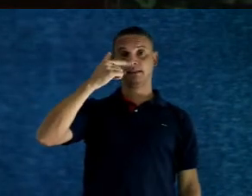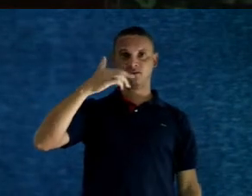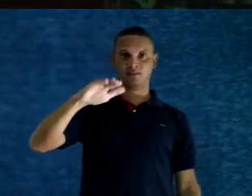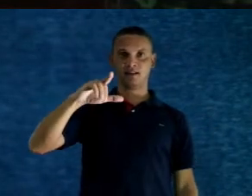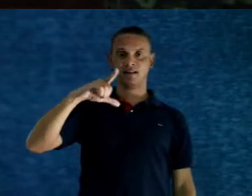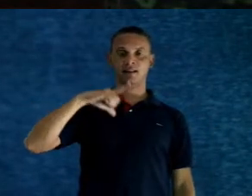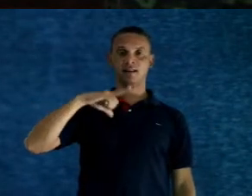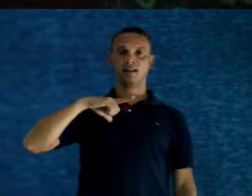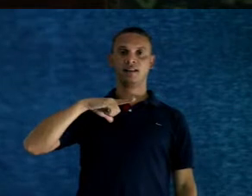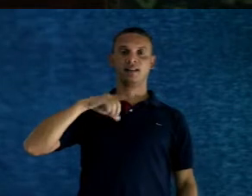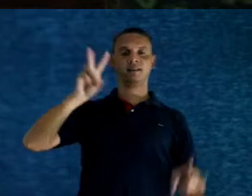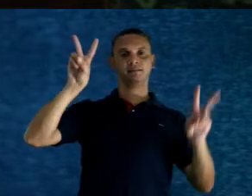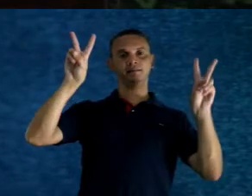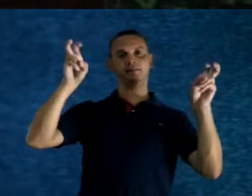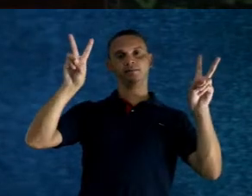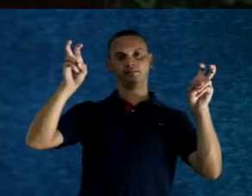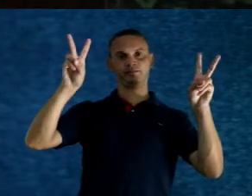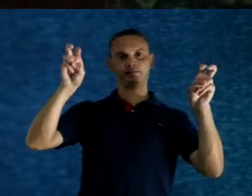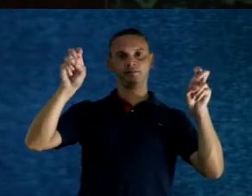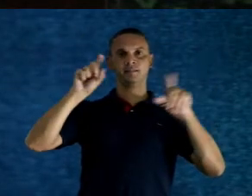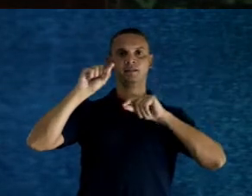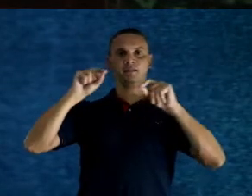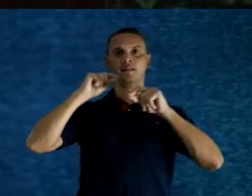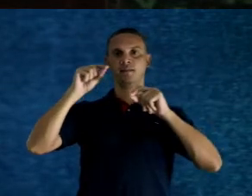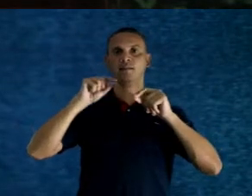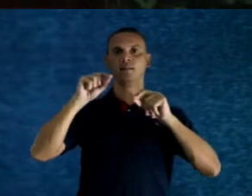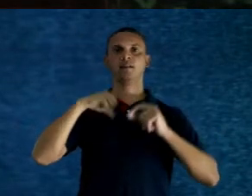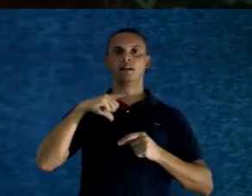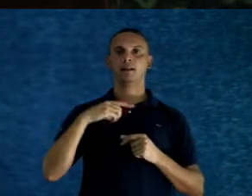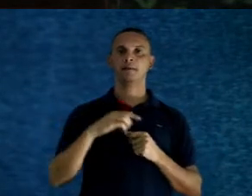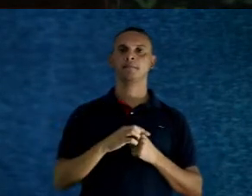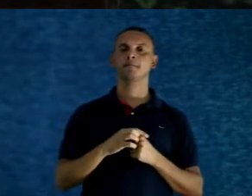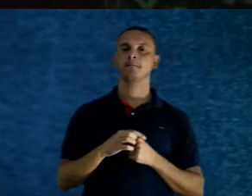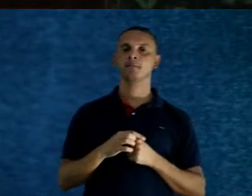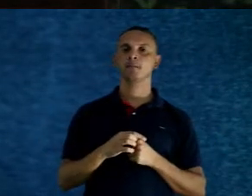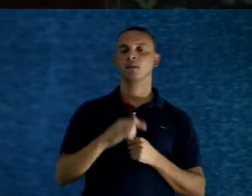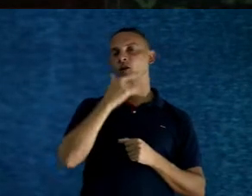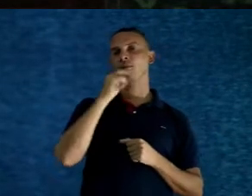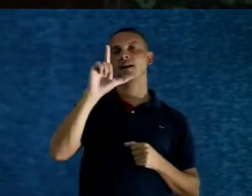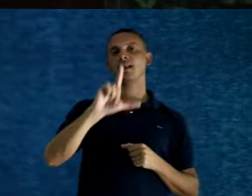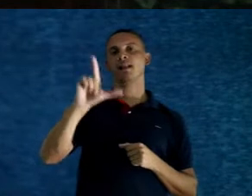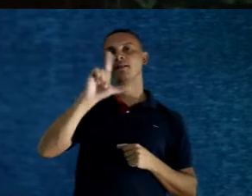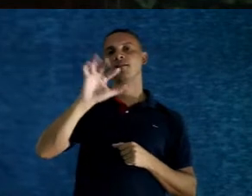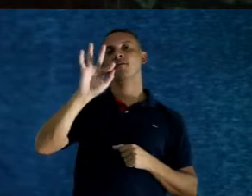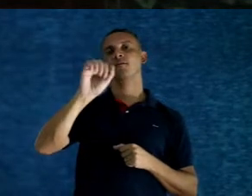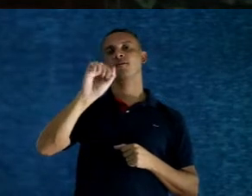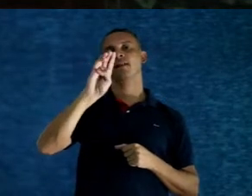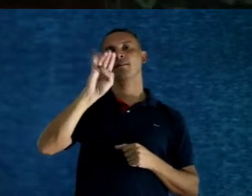uma sessão sobre a obra crítica e literária do escritor Fábio